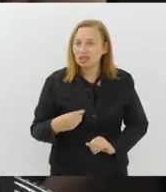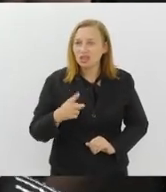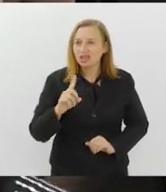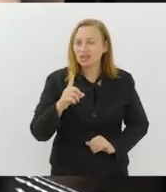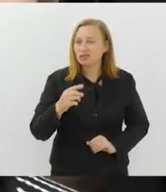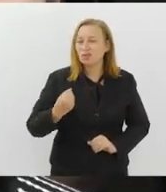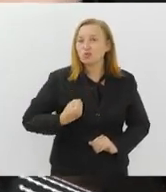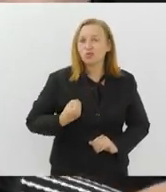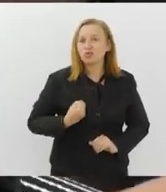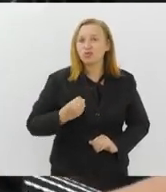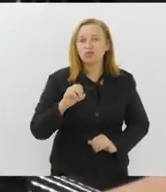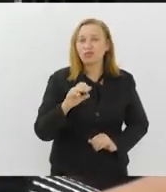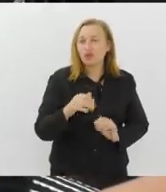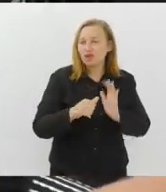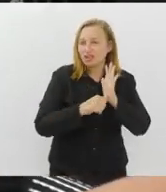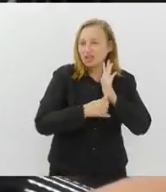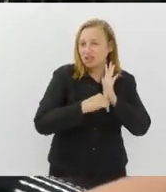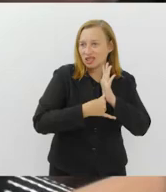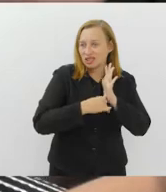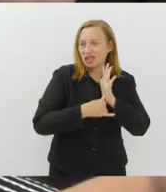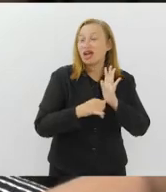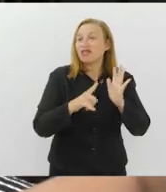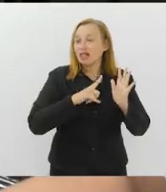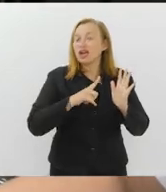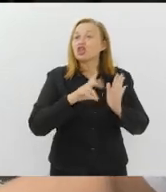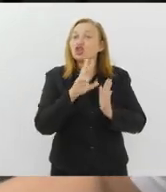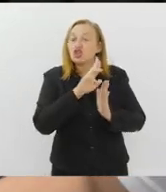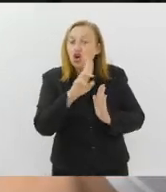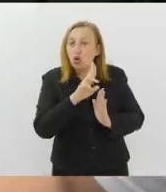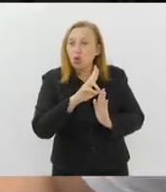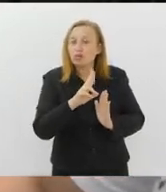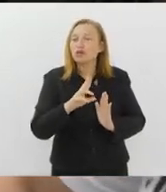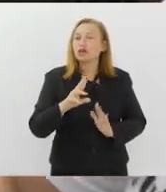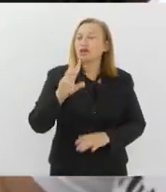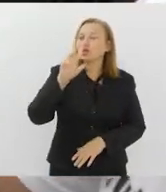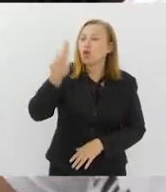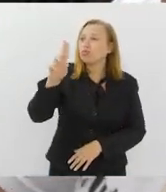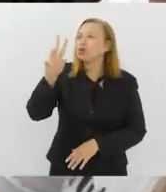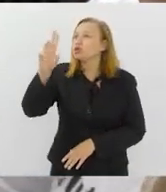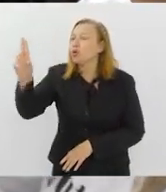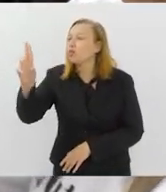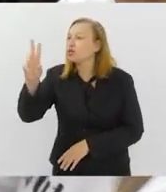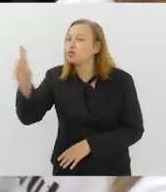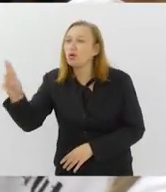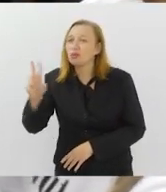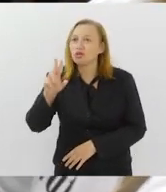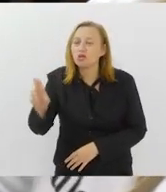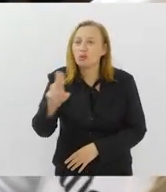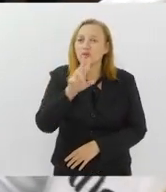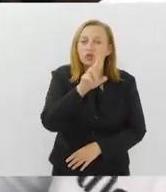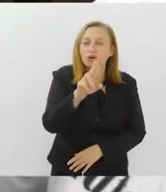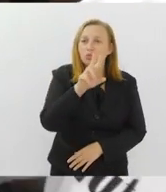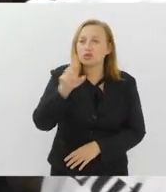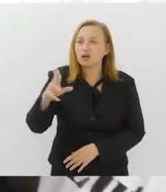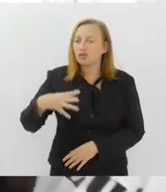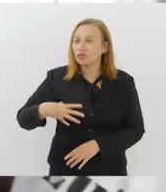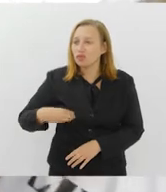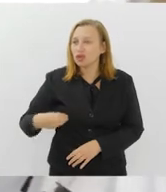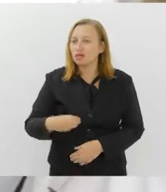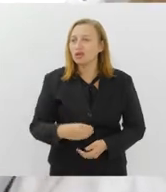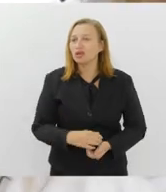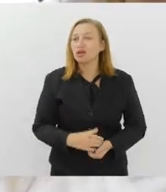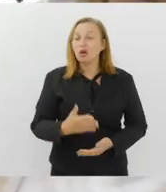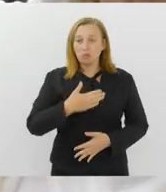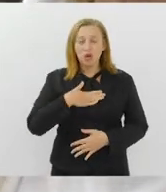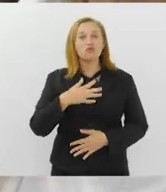de carteirinha. O filho dela tem nome, é Davi. O filho dele tem nome, o filho dela tem nome, o filho dela tem nome. O filho dela tem nome, o